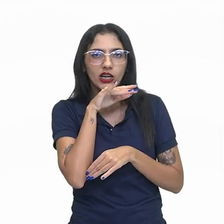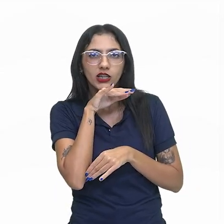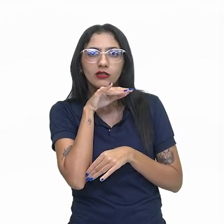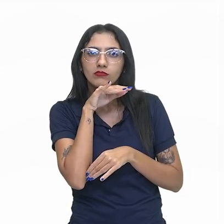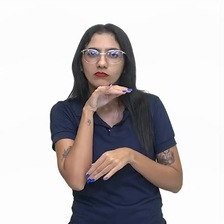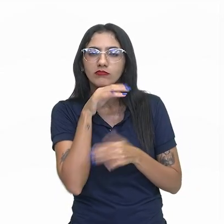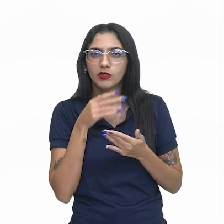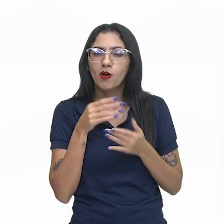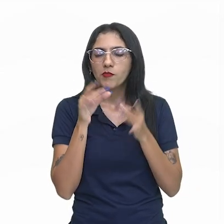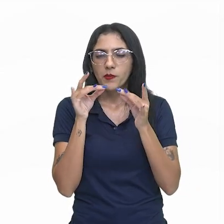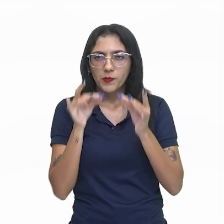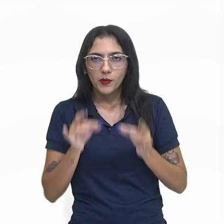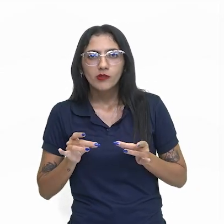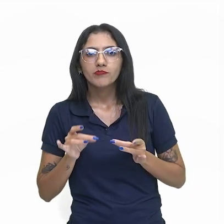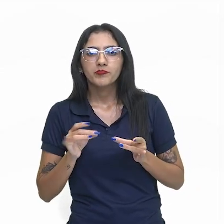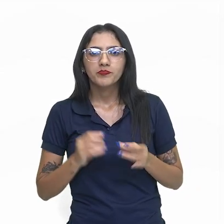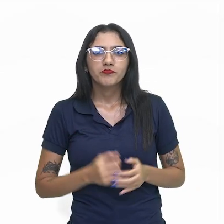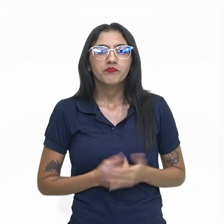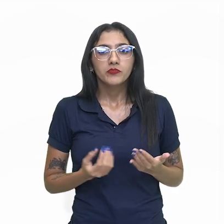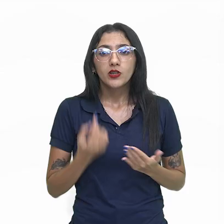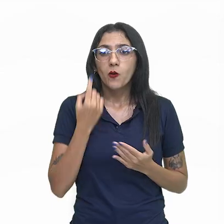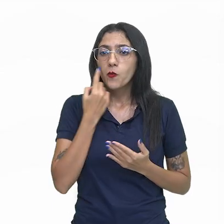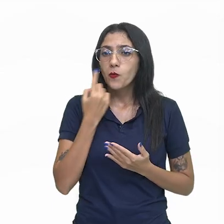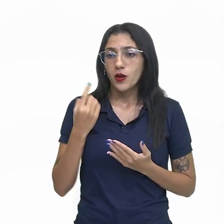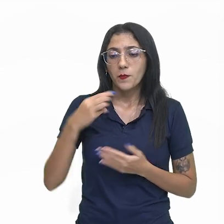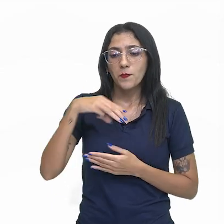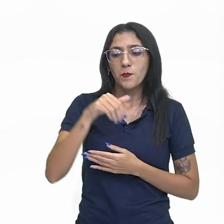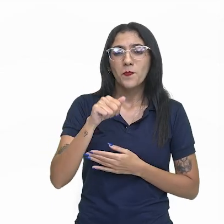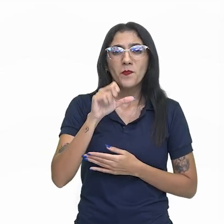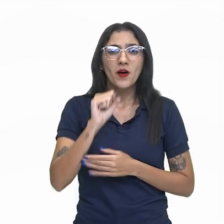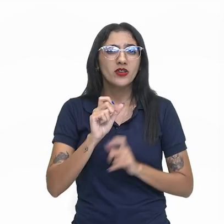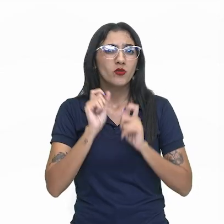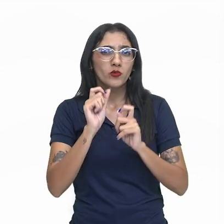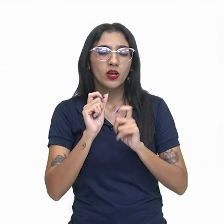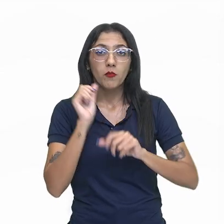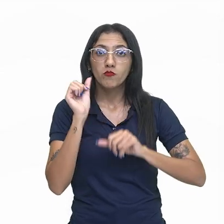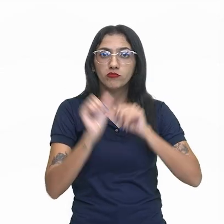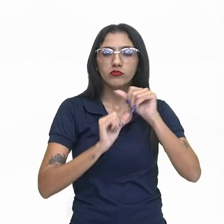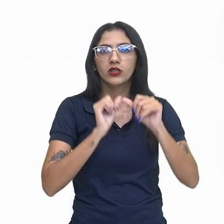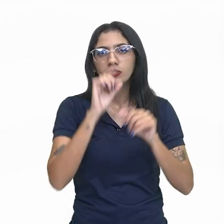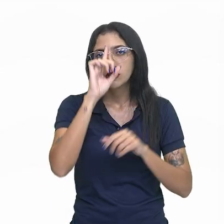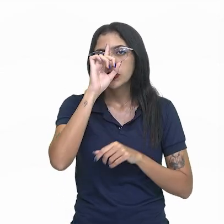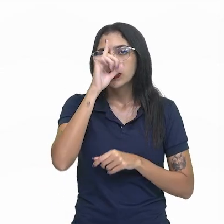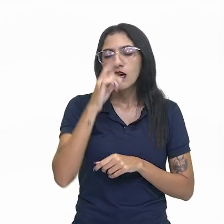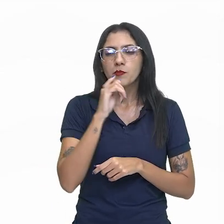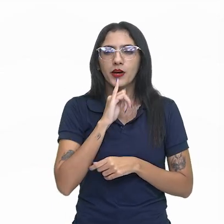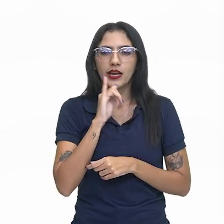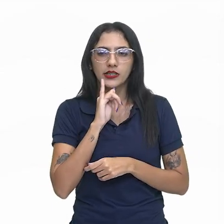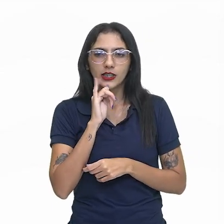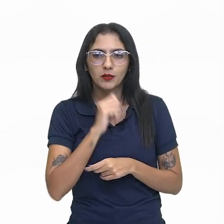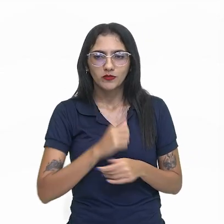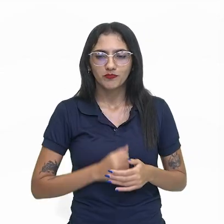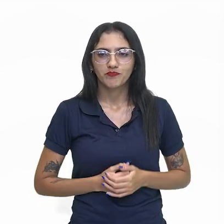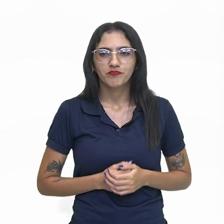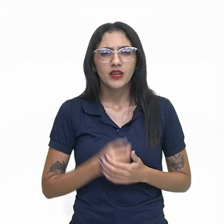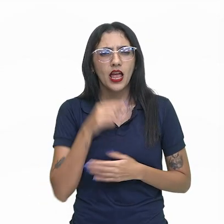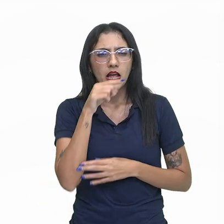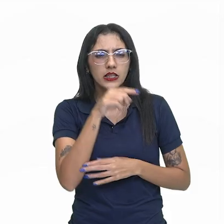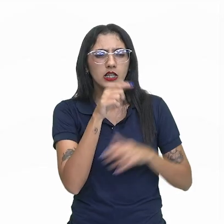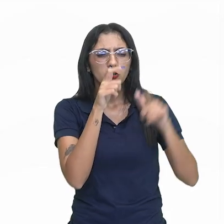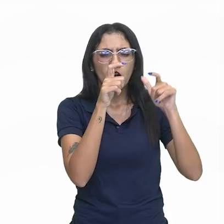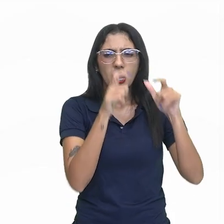vai a explicação. Então, aqui é uma contradição de ideias, né? Lá nos montes, no mundo